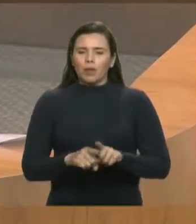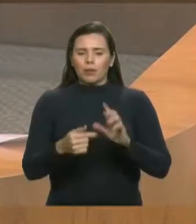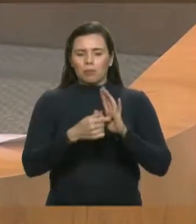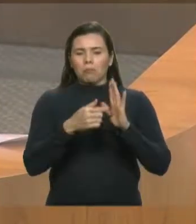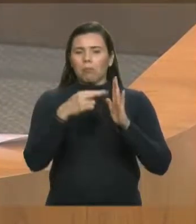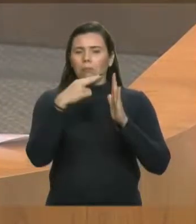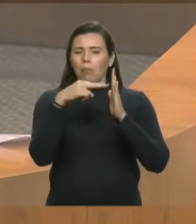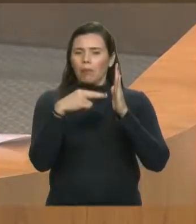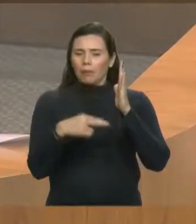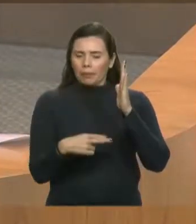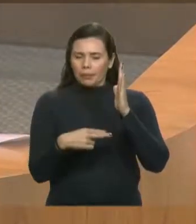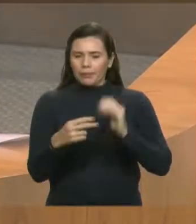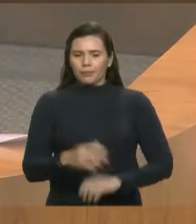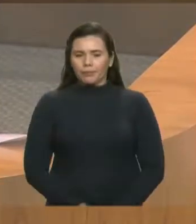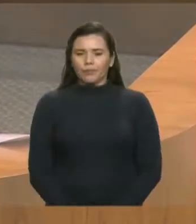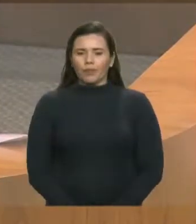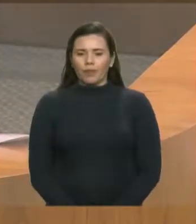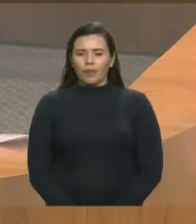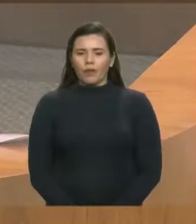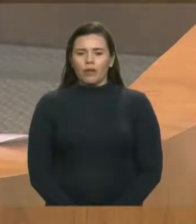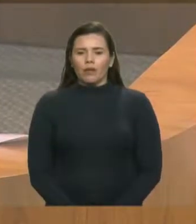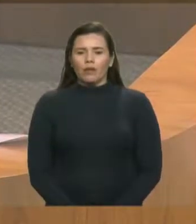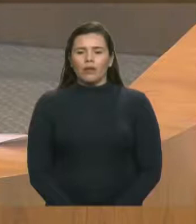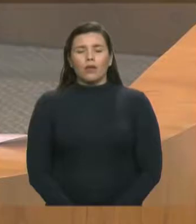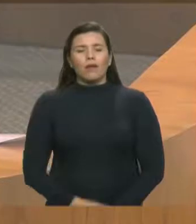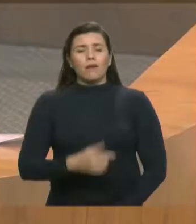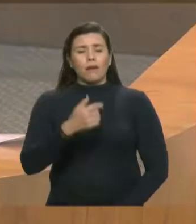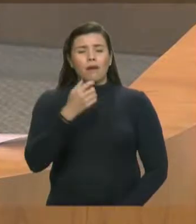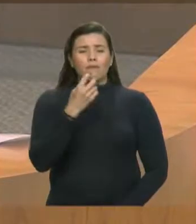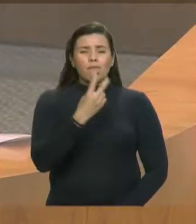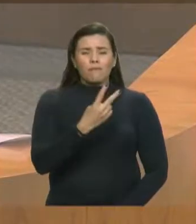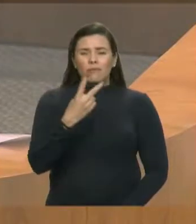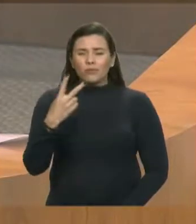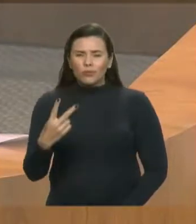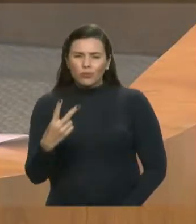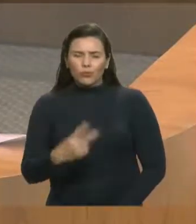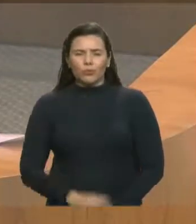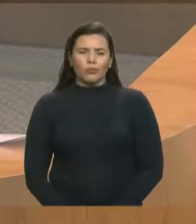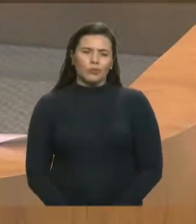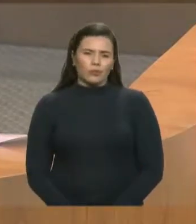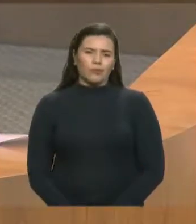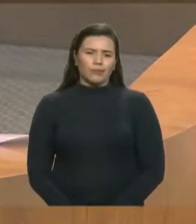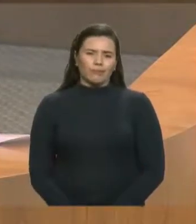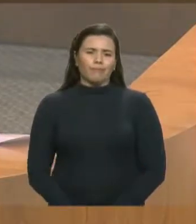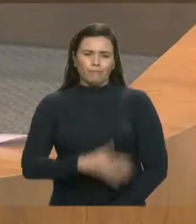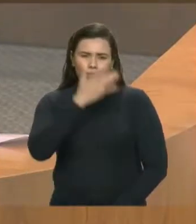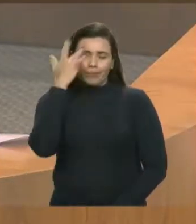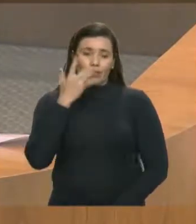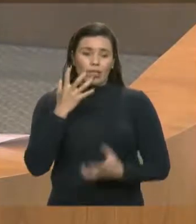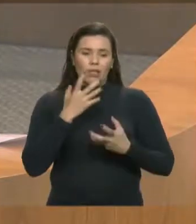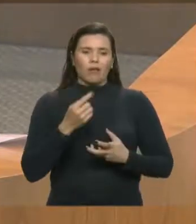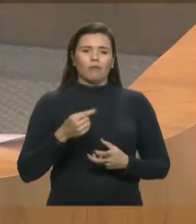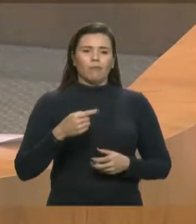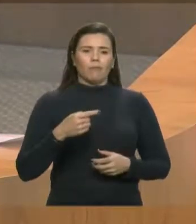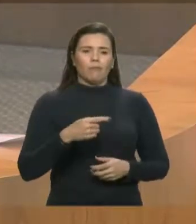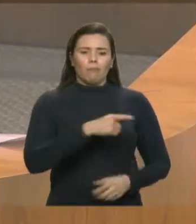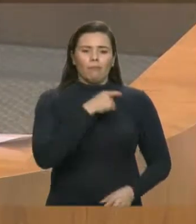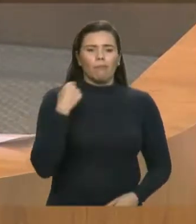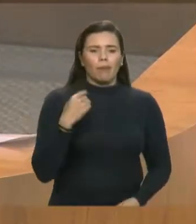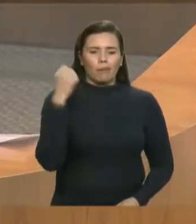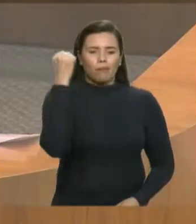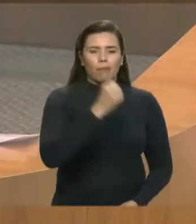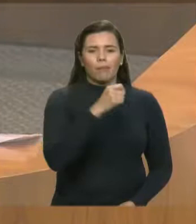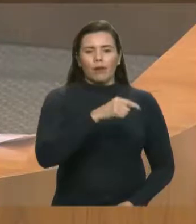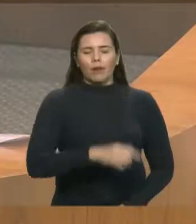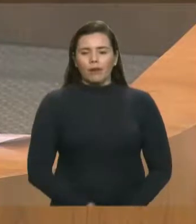passado, 22 tentativas de assassinato, 18 homicídios culposos, 15 episódios de